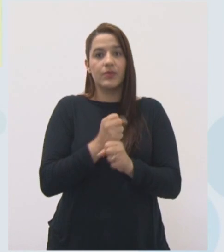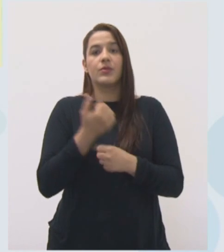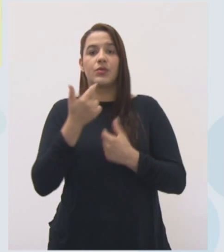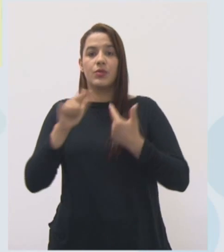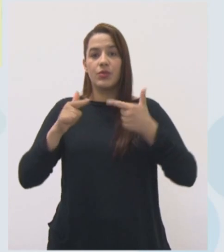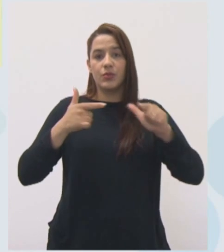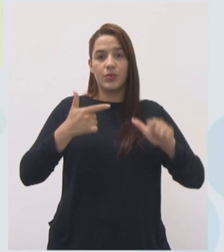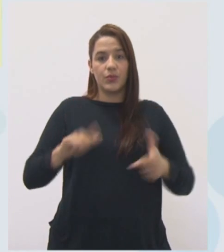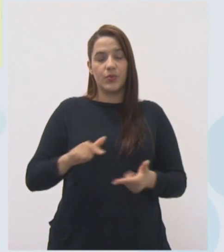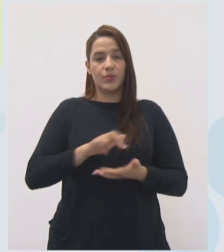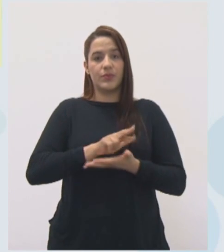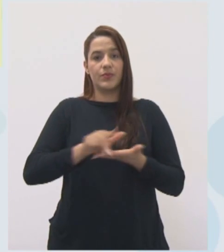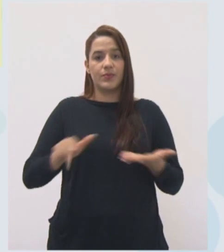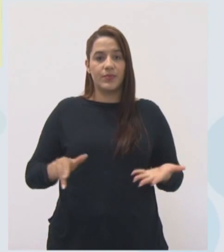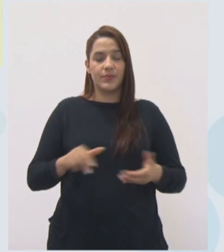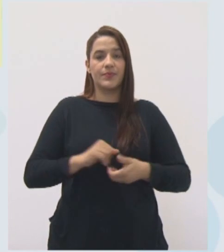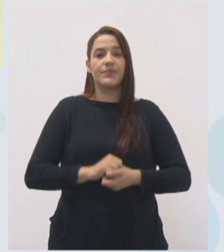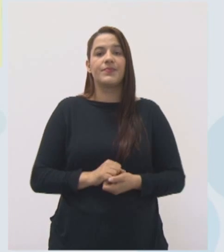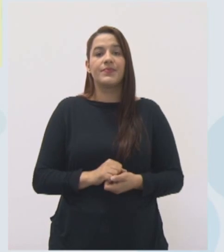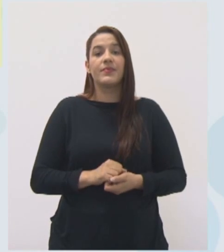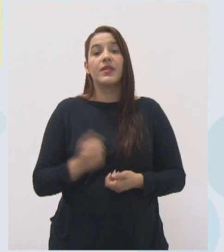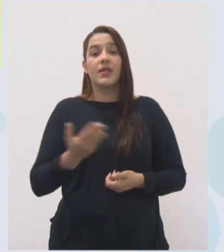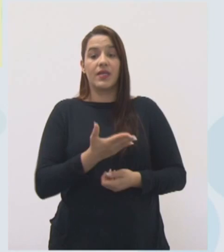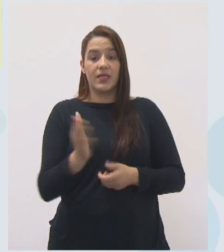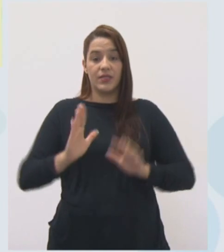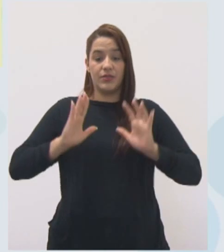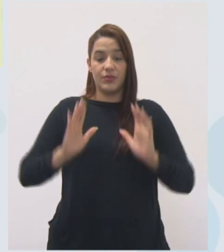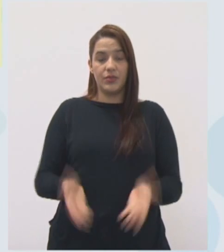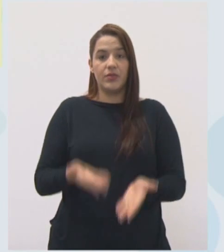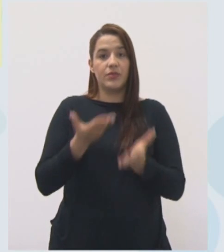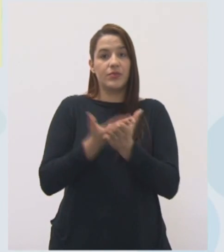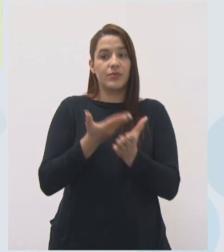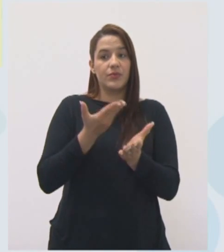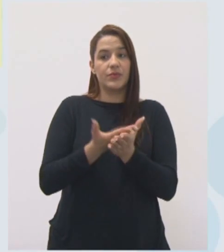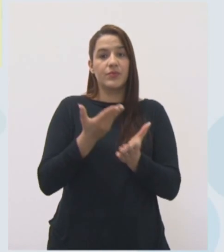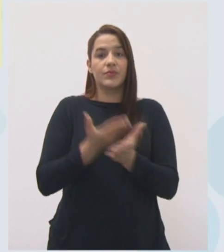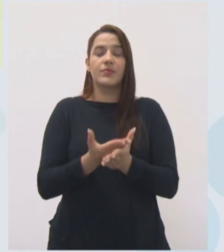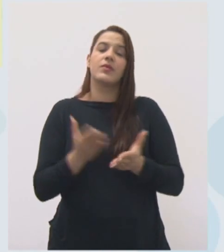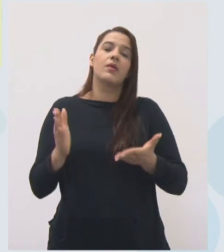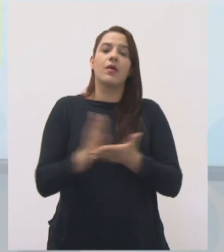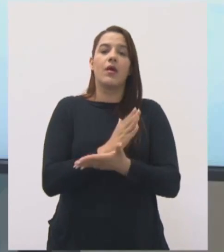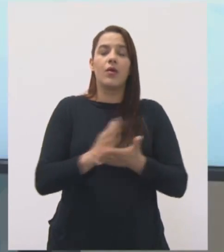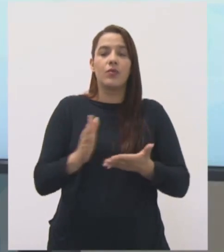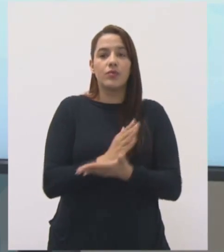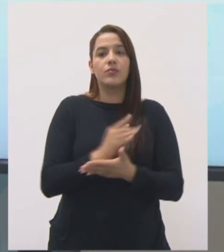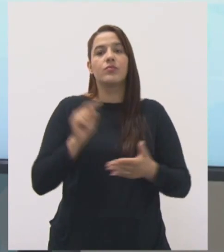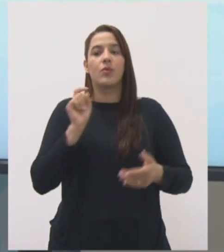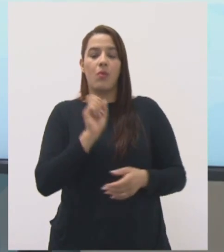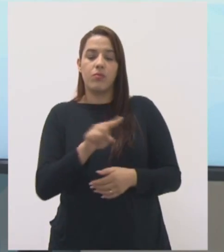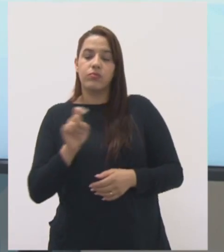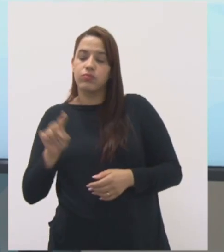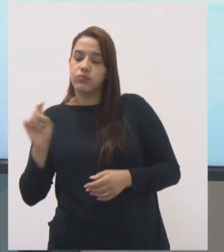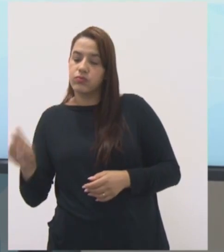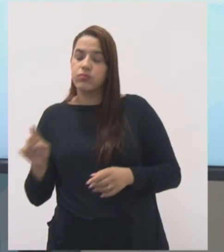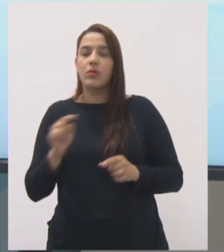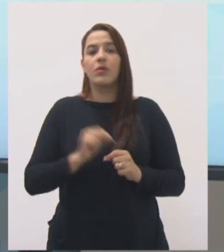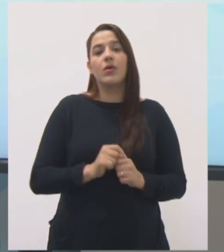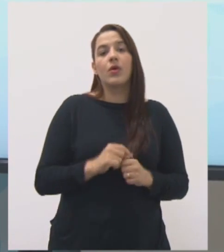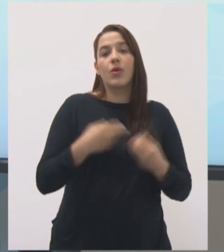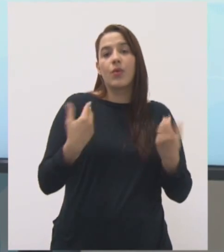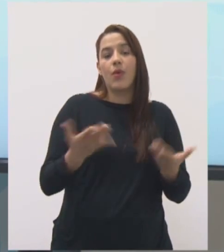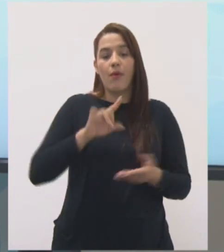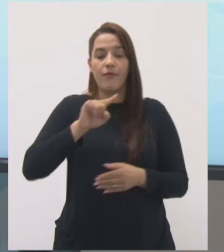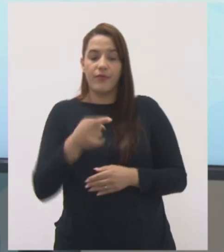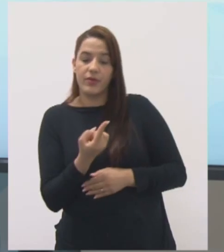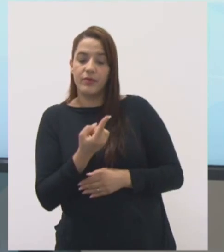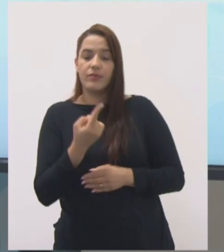outras notações. Eles já estudaram os sinais de pontuação. Eles já sabem